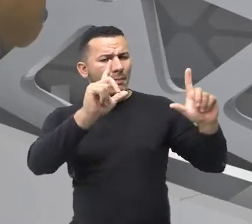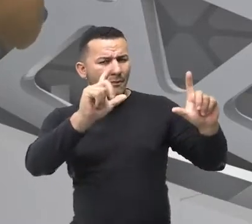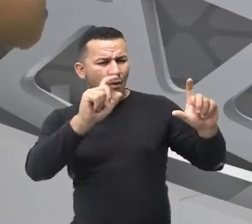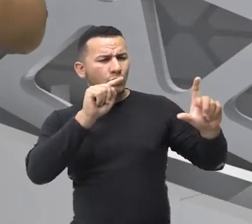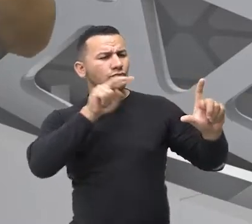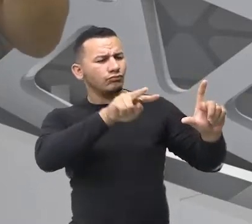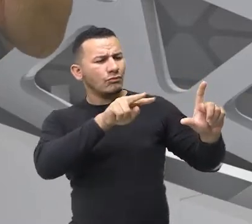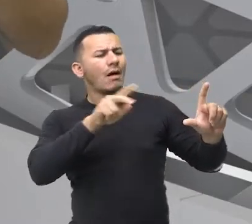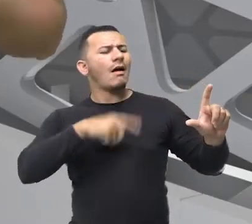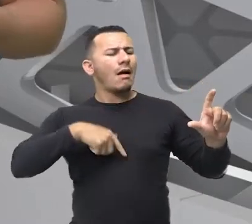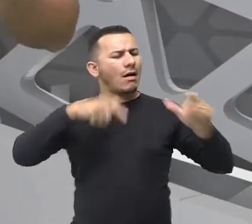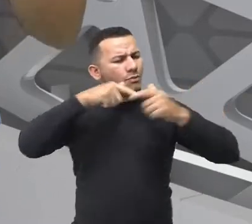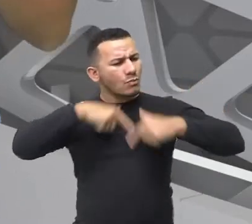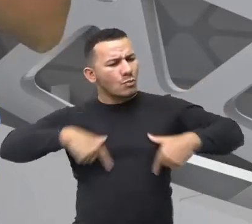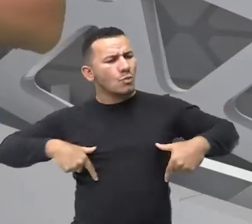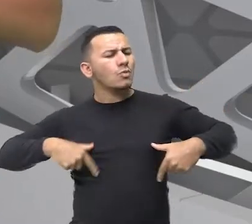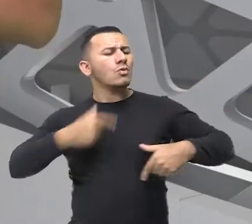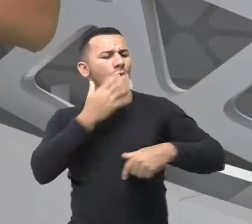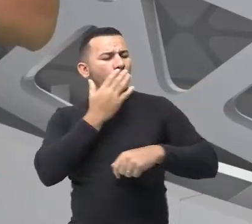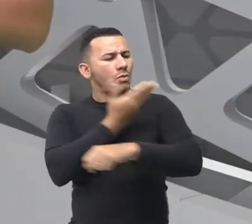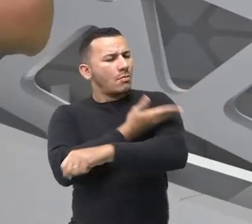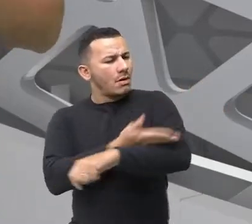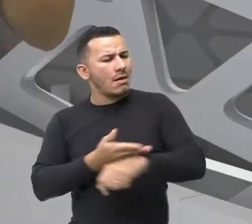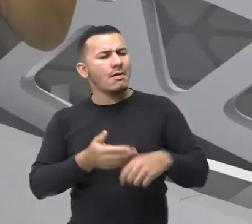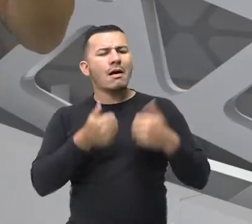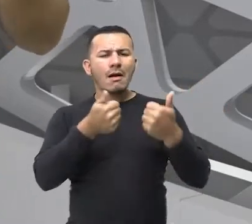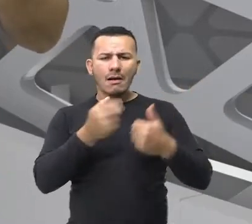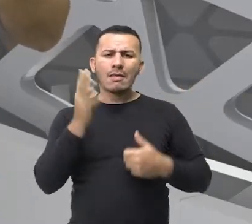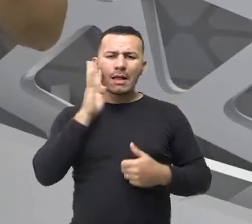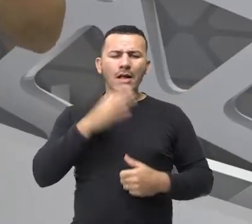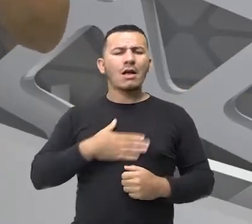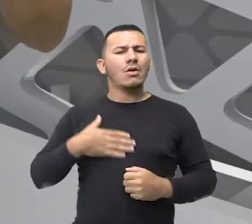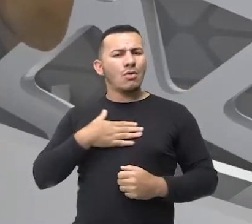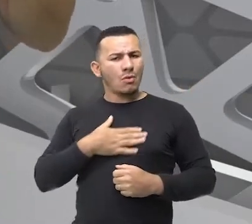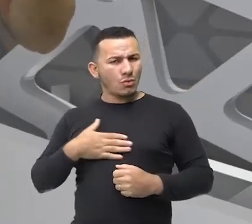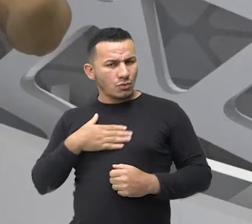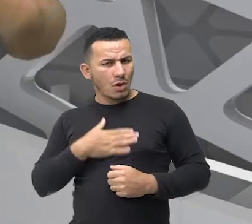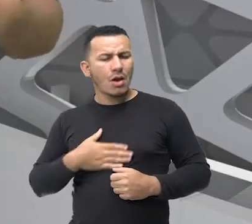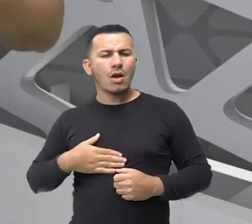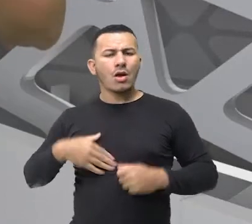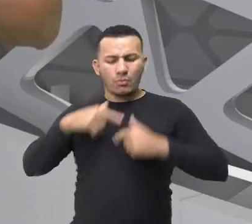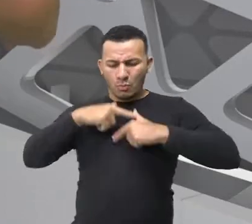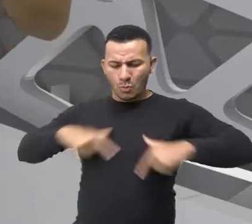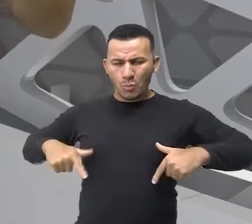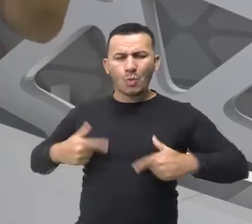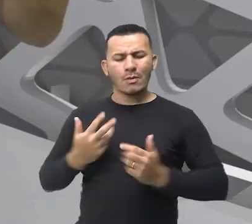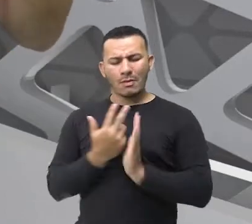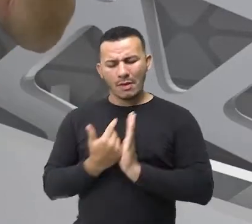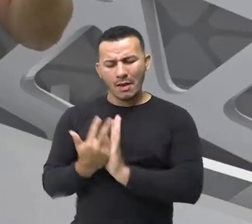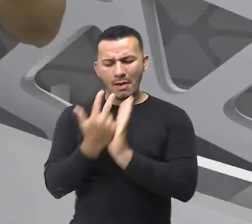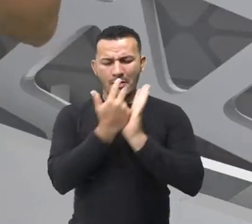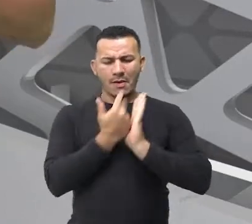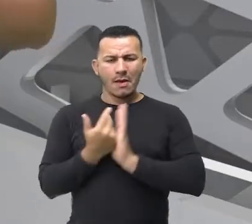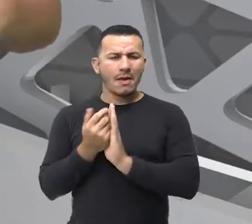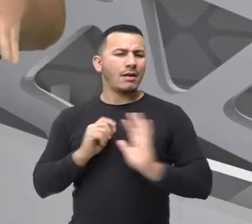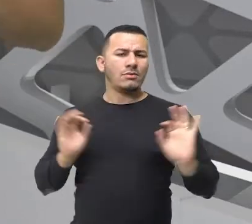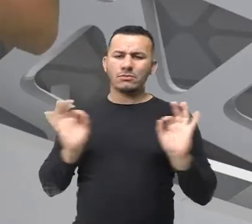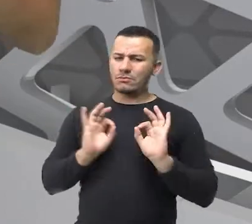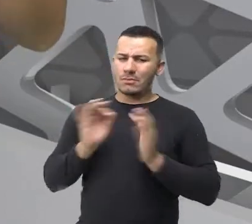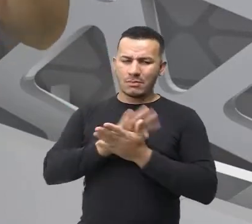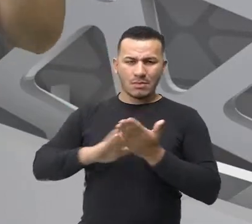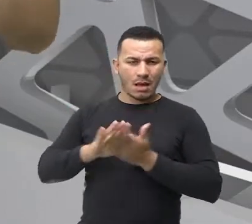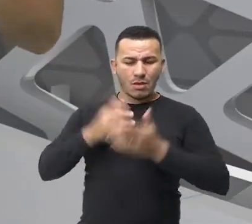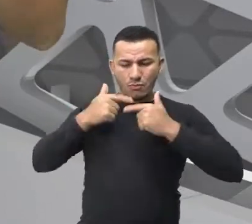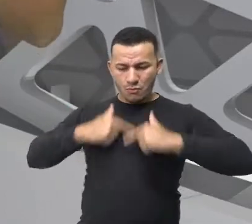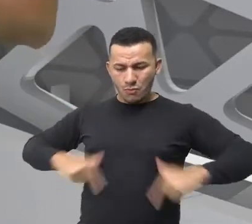camisa como ela diz completamente Lisa o ou seja era uma camisa sem nenhum tipo ou seja de logo ou